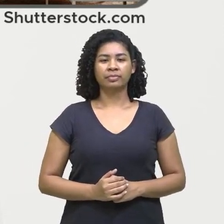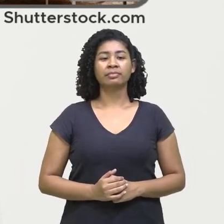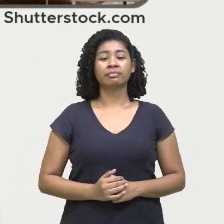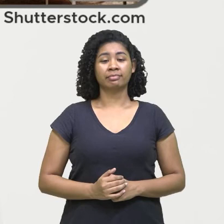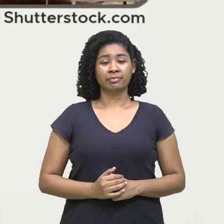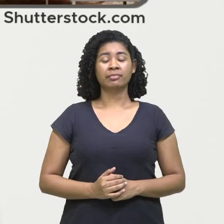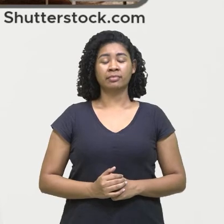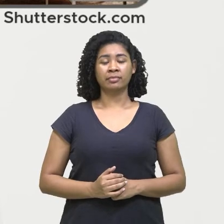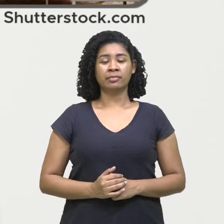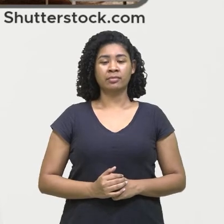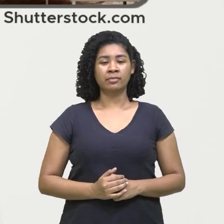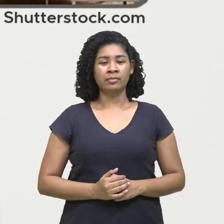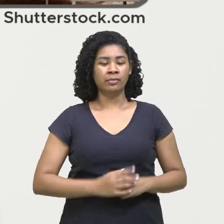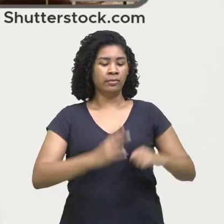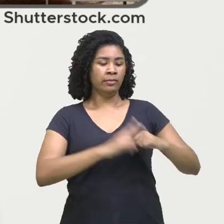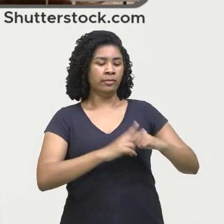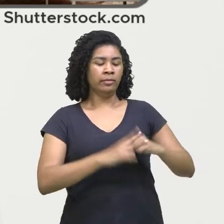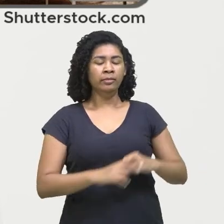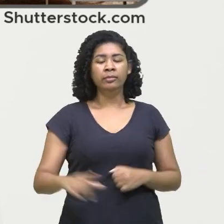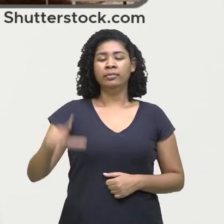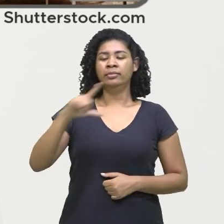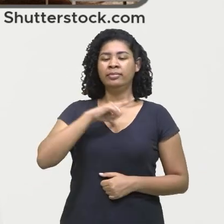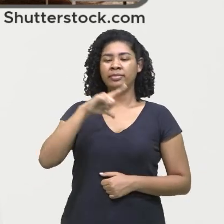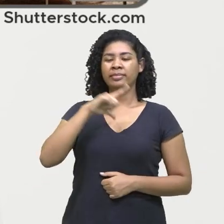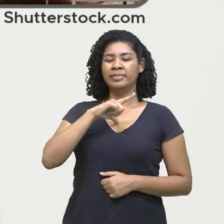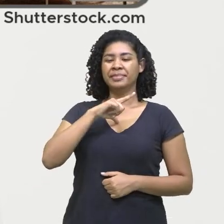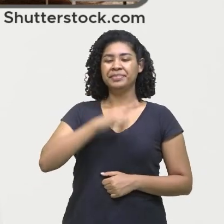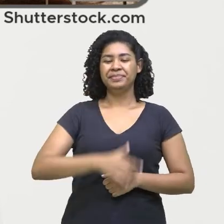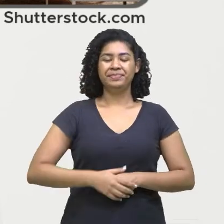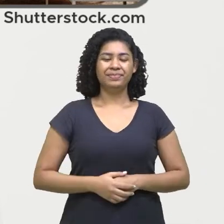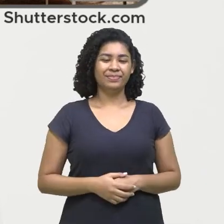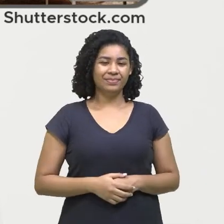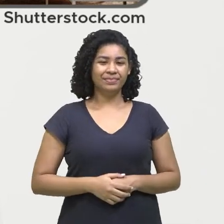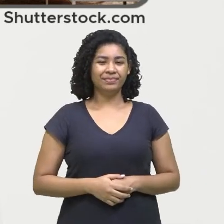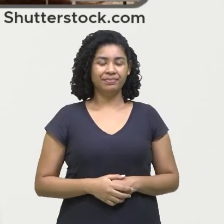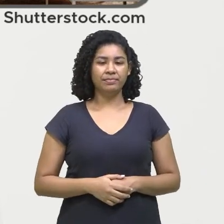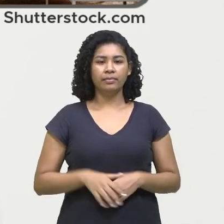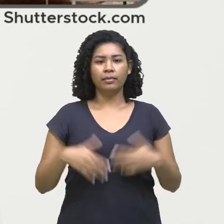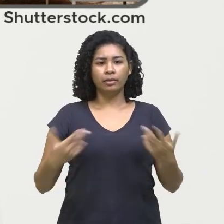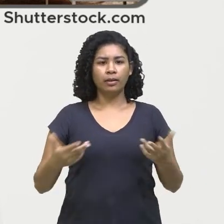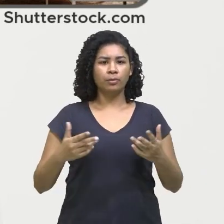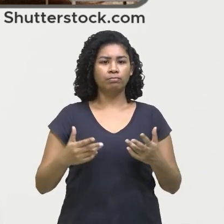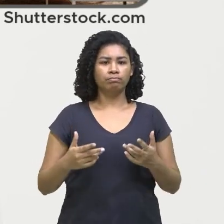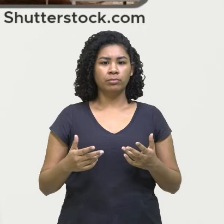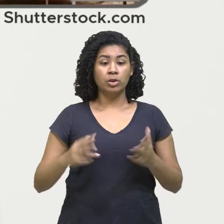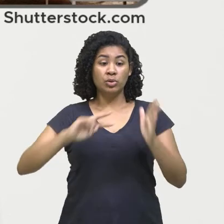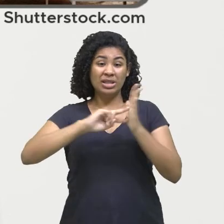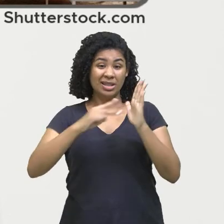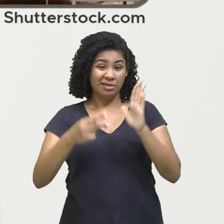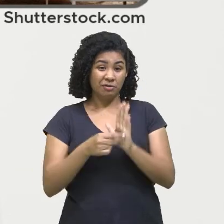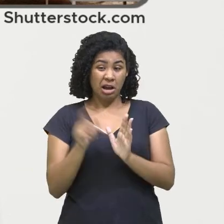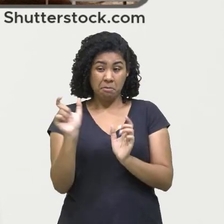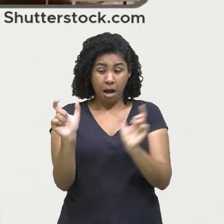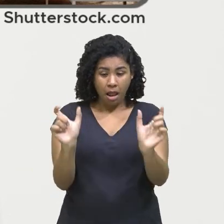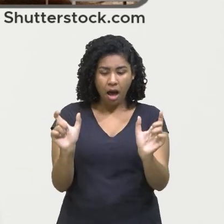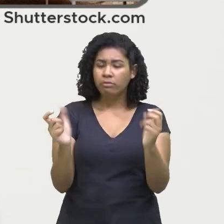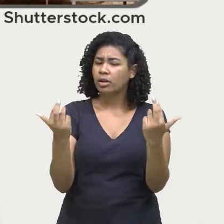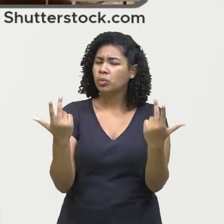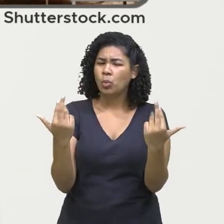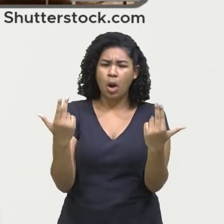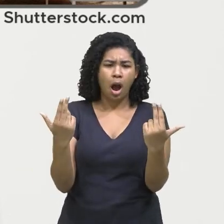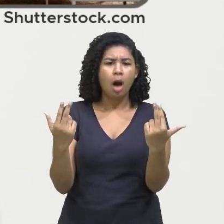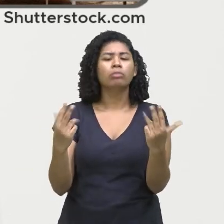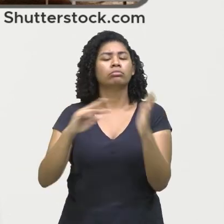é o verbo ter ou possuir, que é a mesma coisa. Então, não tem diferença no significado. Os dois significam o verbo